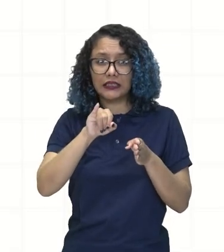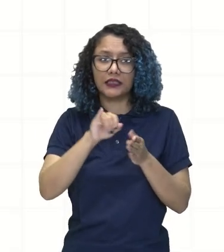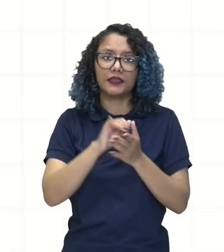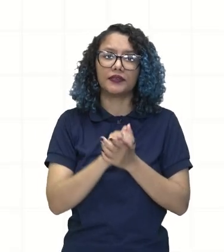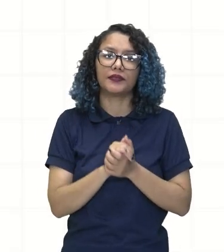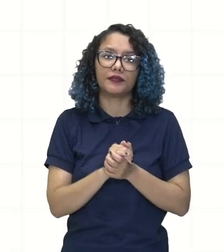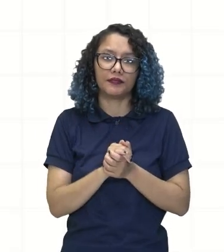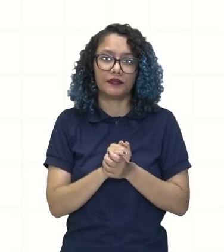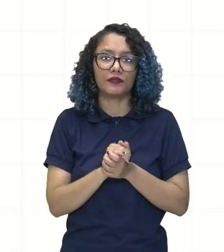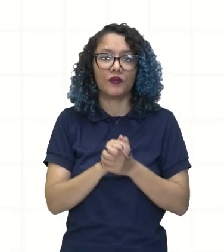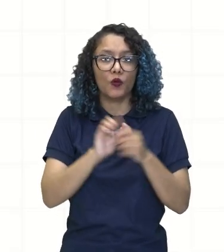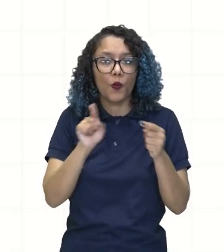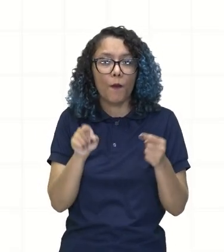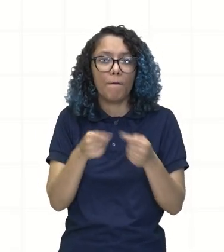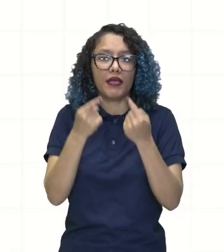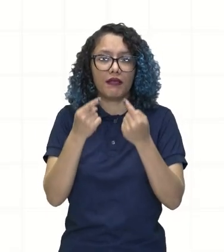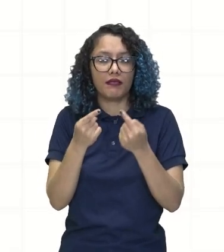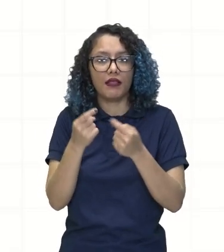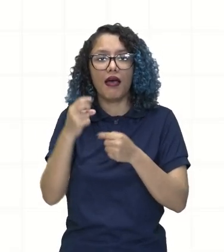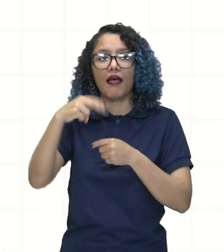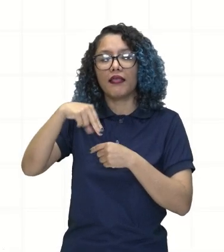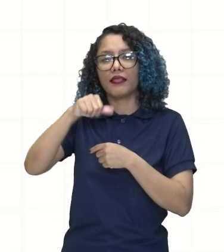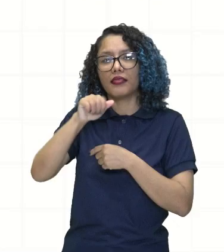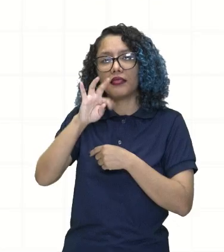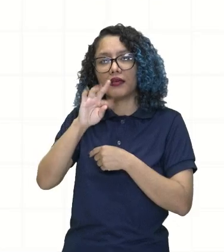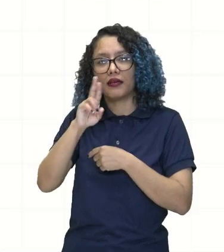número natural, N.